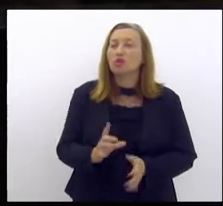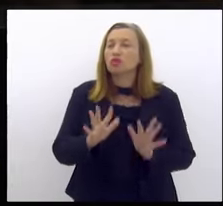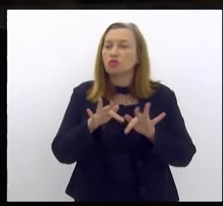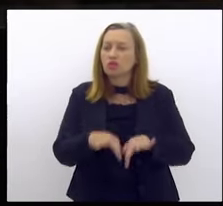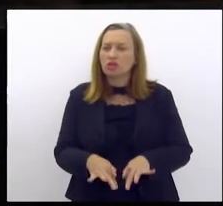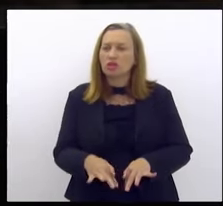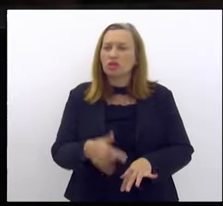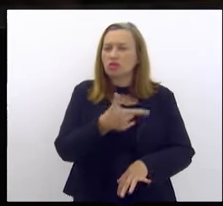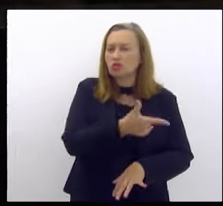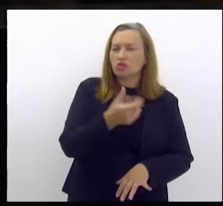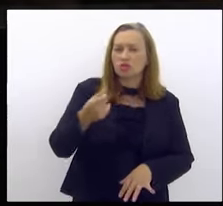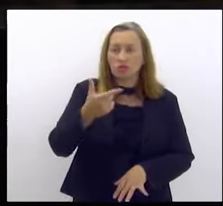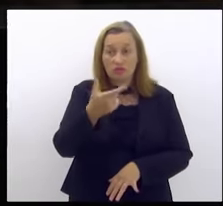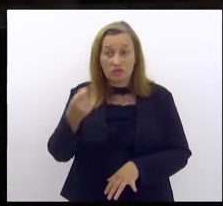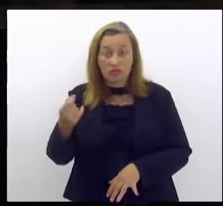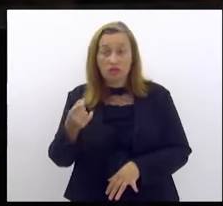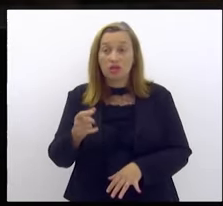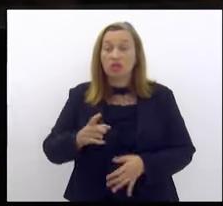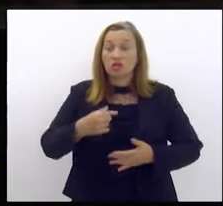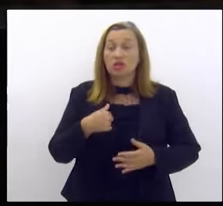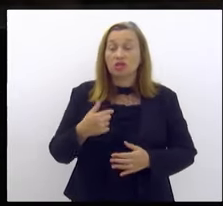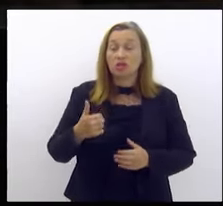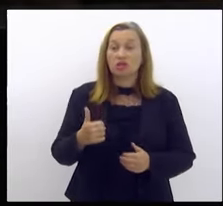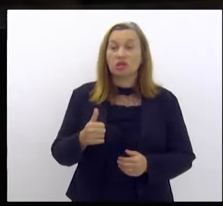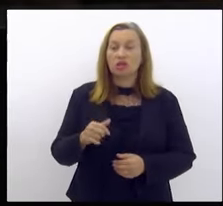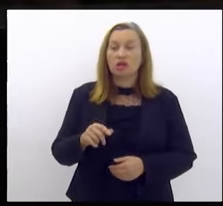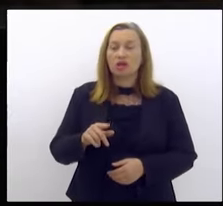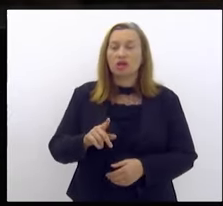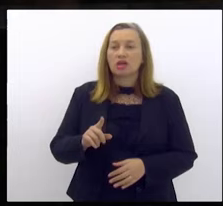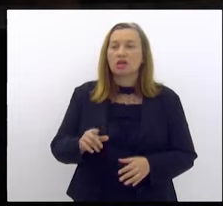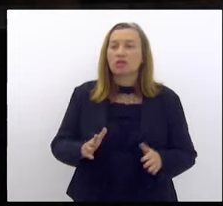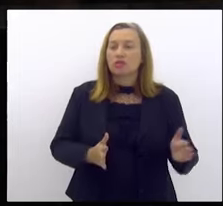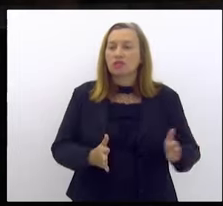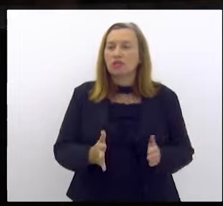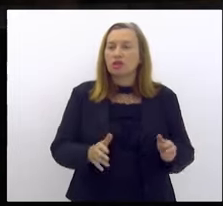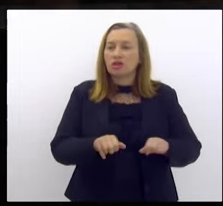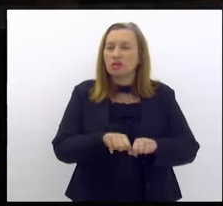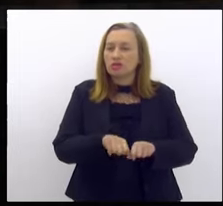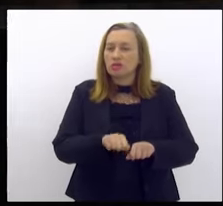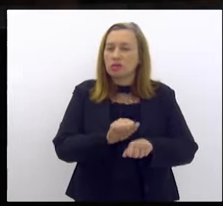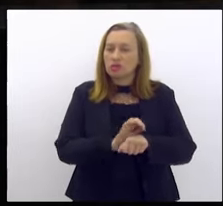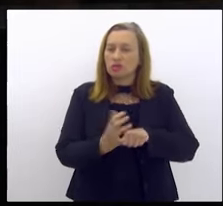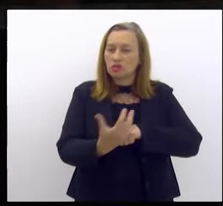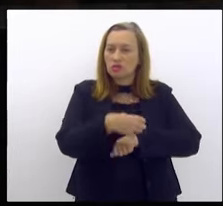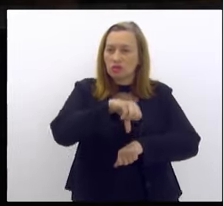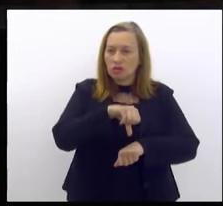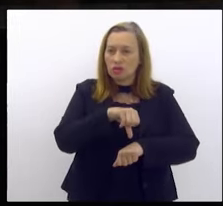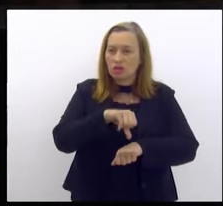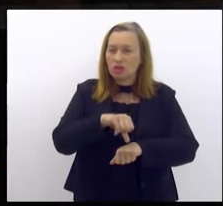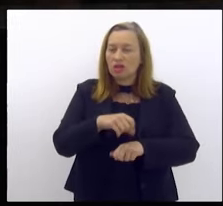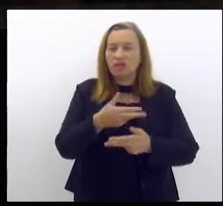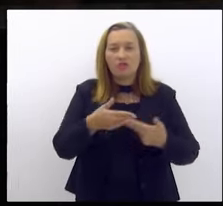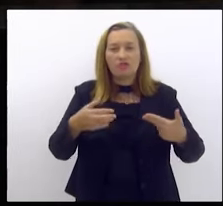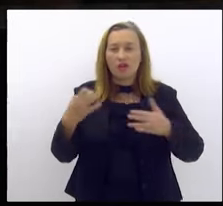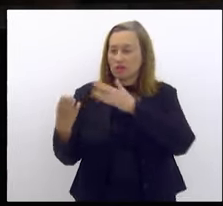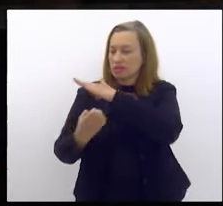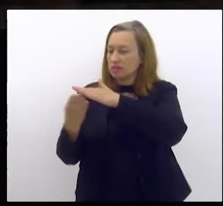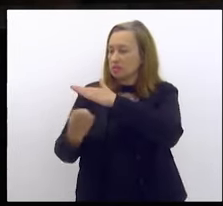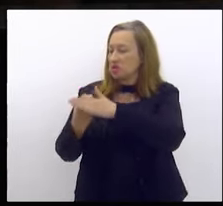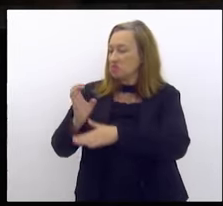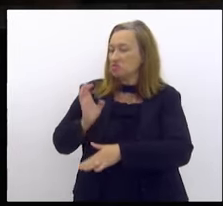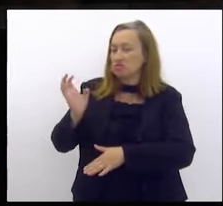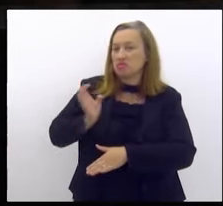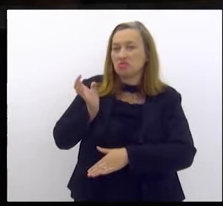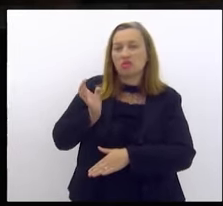de 2020, quando a gente estava ali no epicentro da Covid-19, as grandes empresas lucravam com